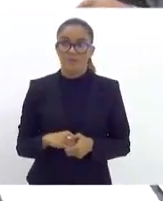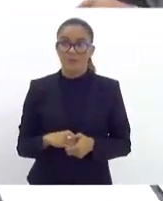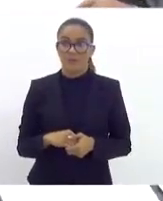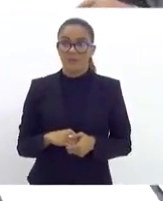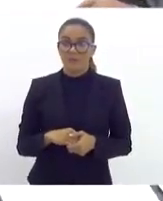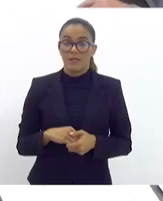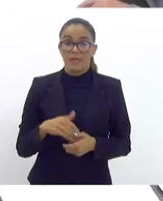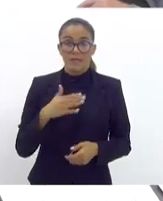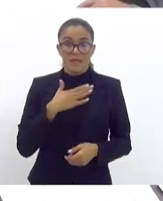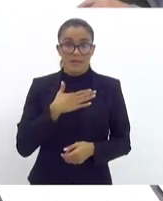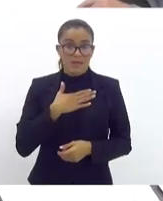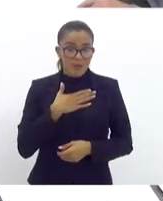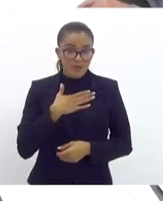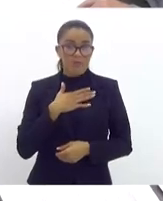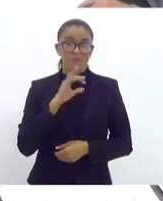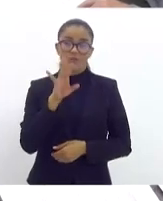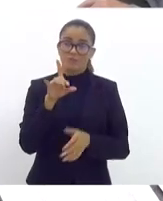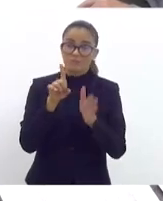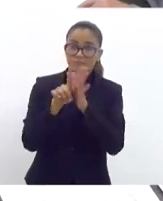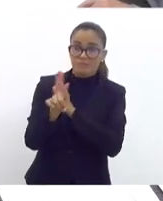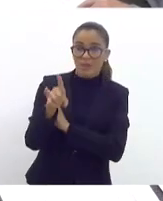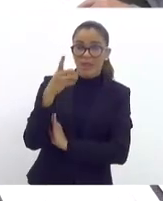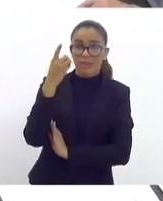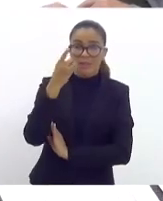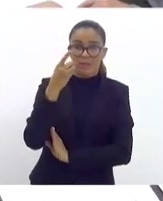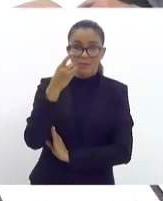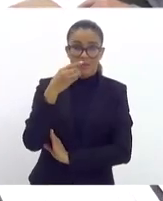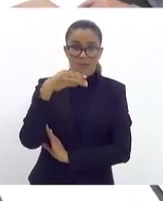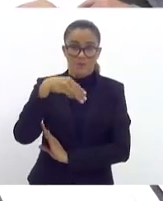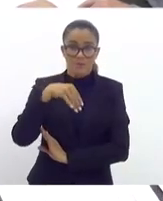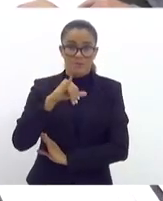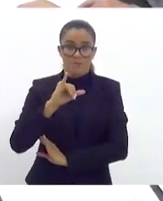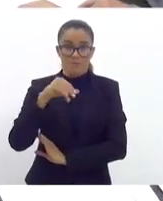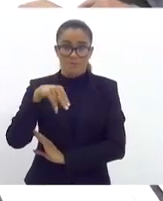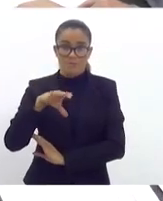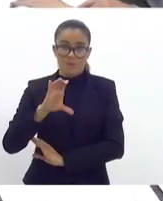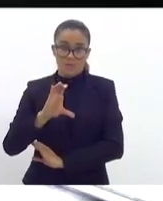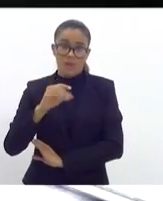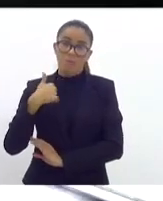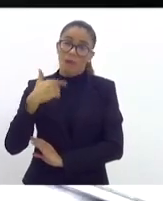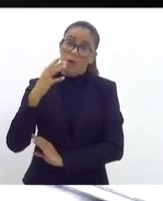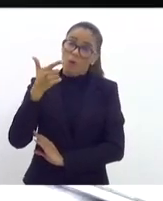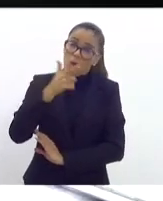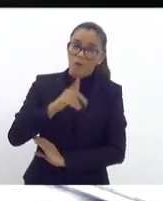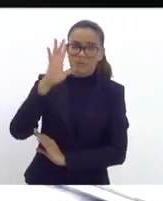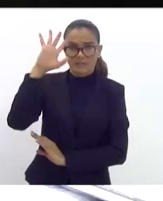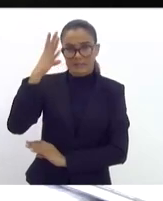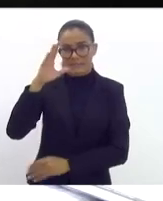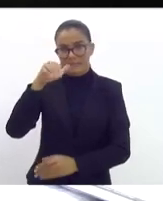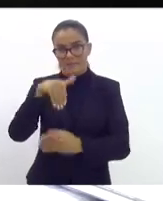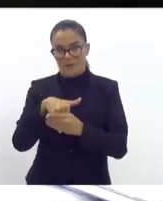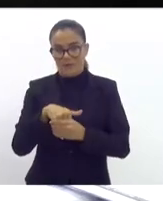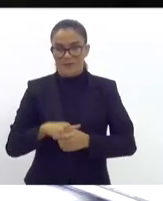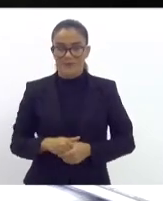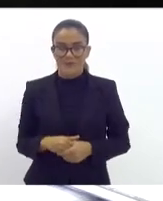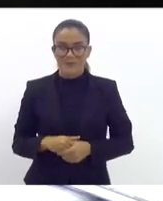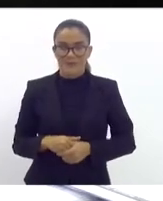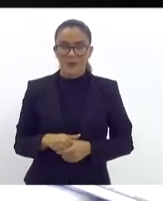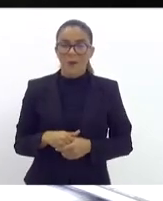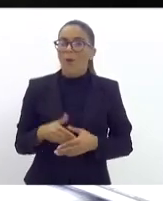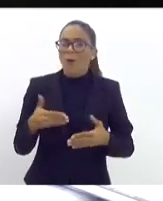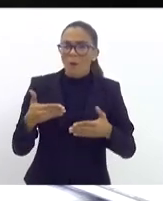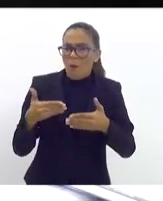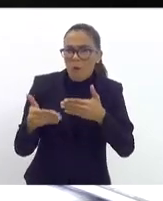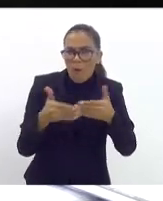eu queria fazer só uma pergunta deputado Carlos Mickey para me decidir aqui o meu voto qualquer